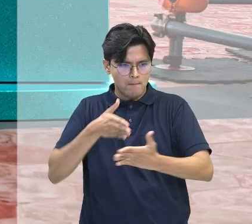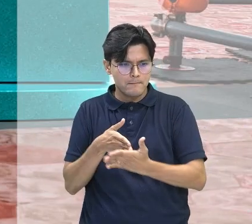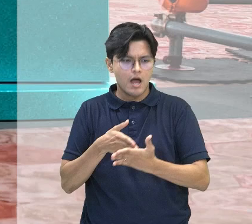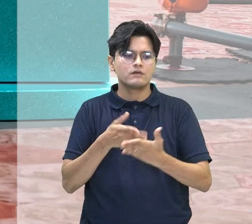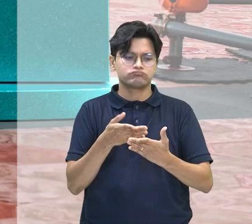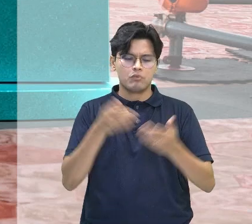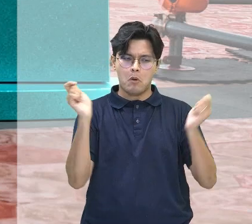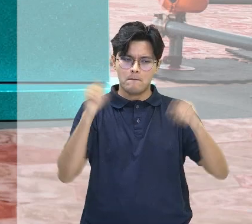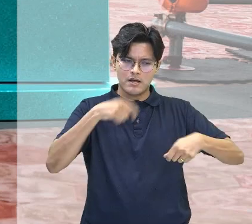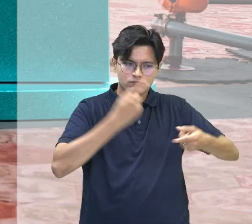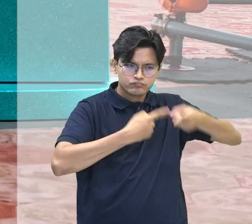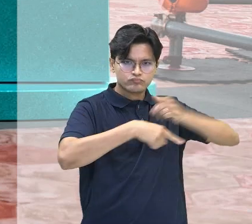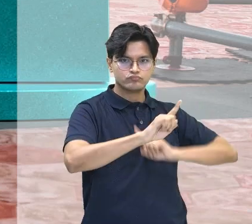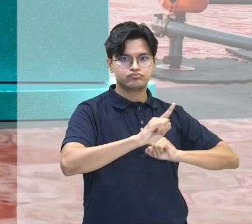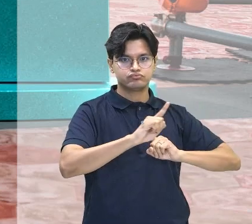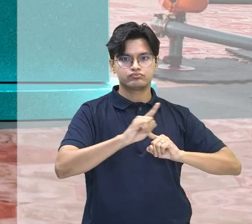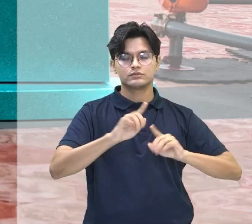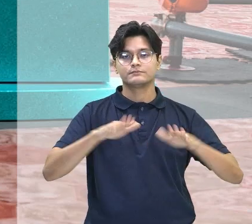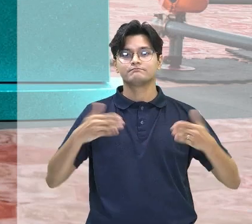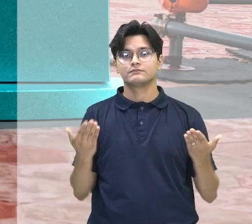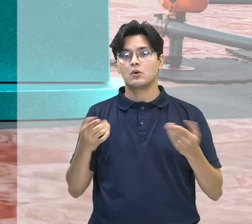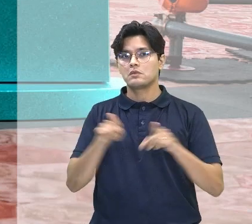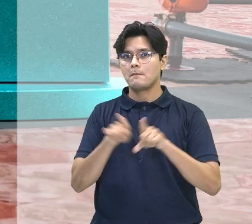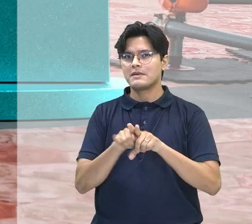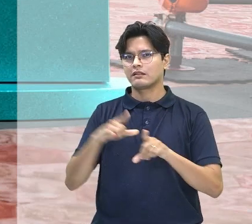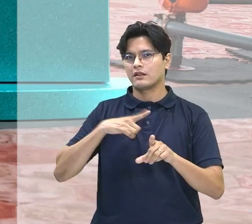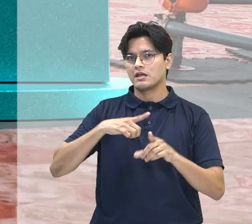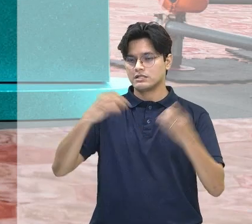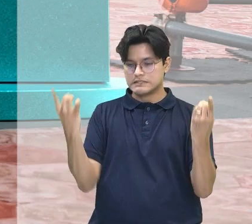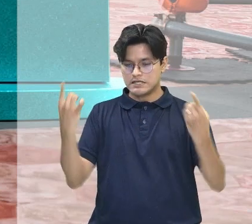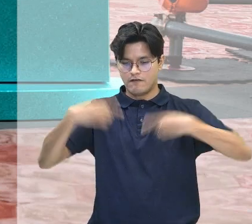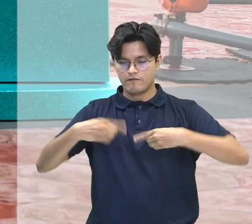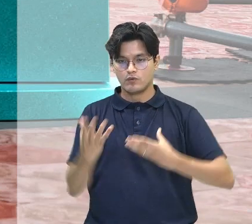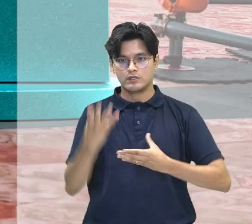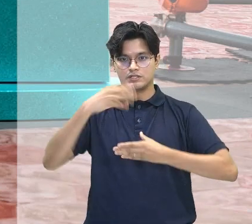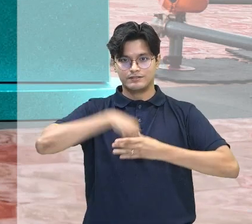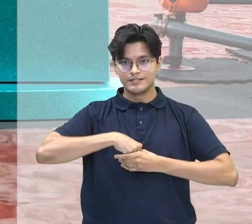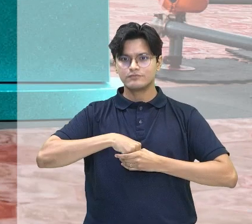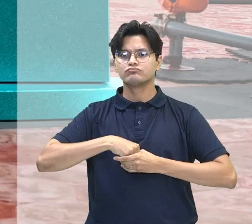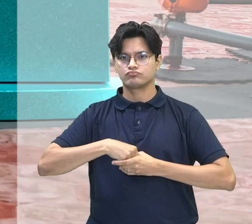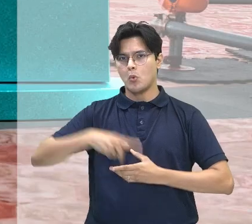e também o desafio interno, né, de você se superar